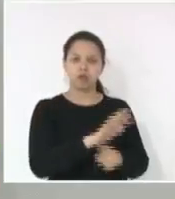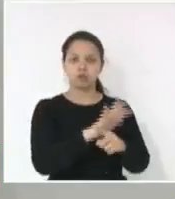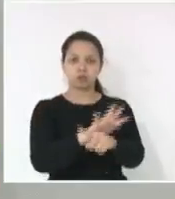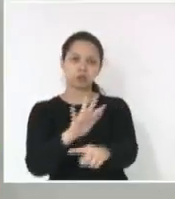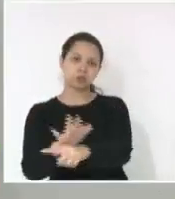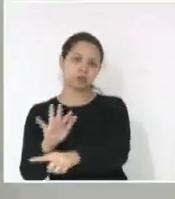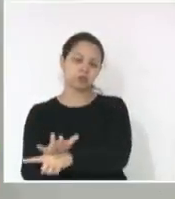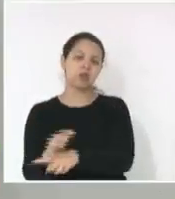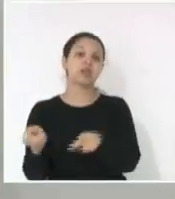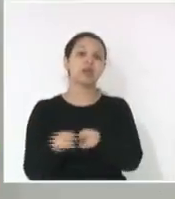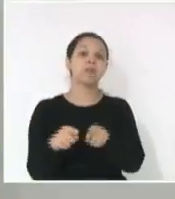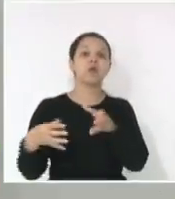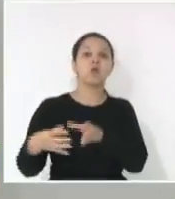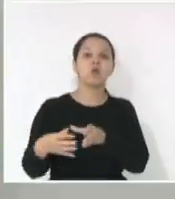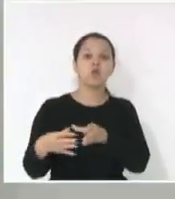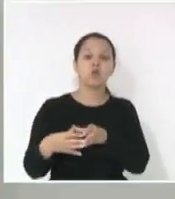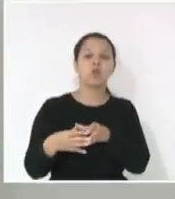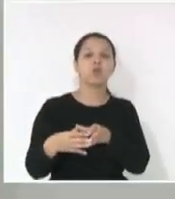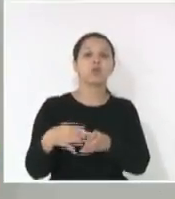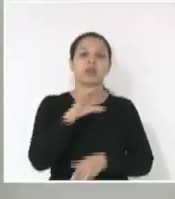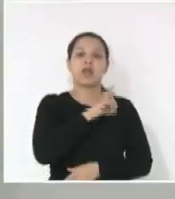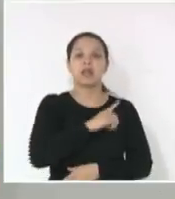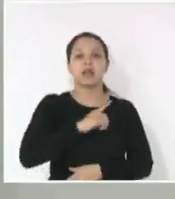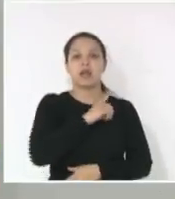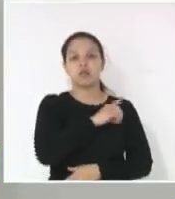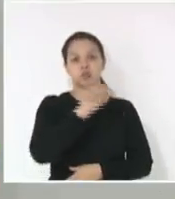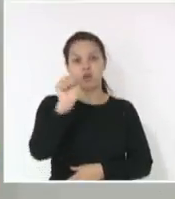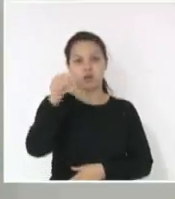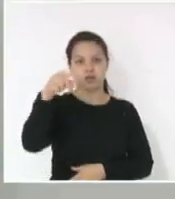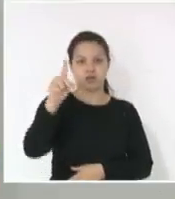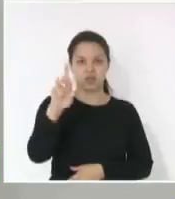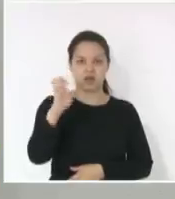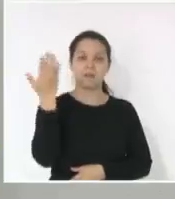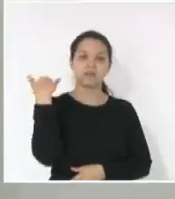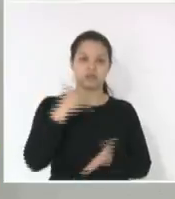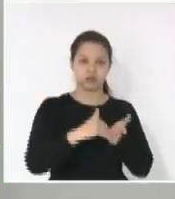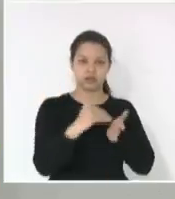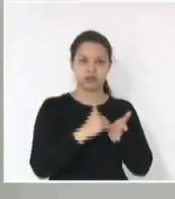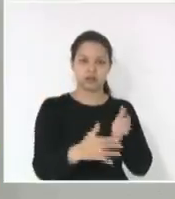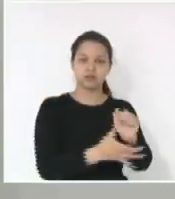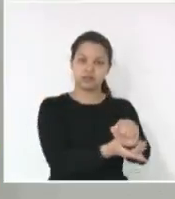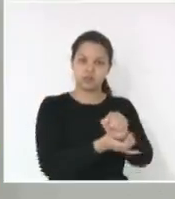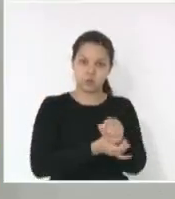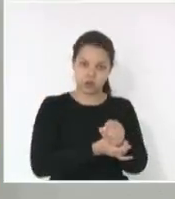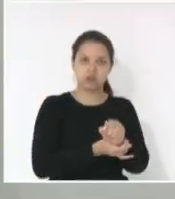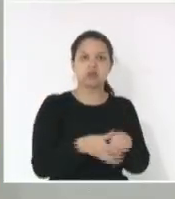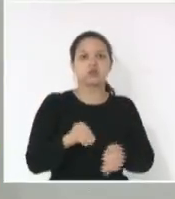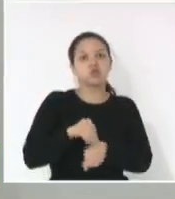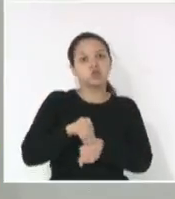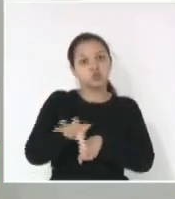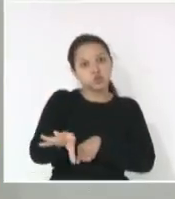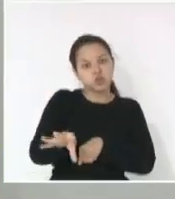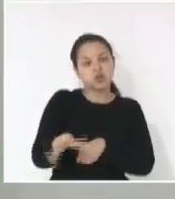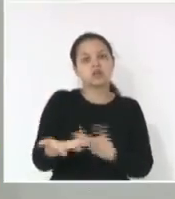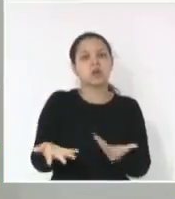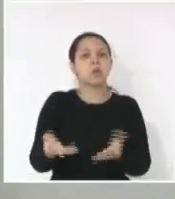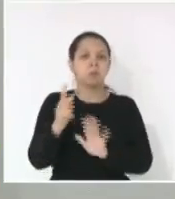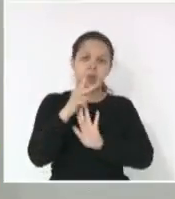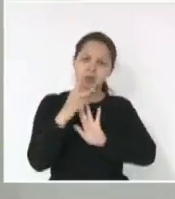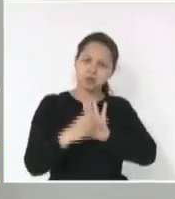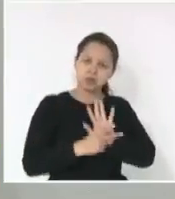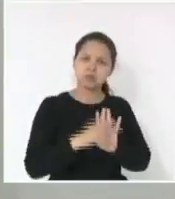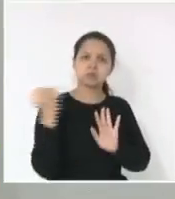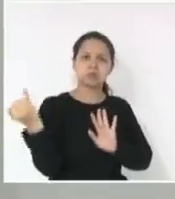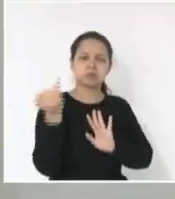equipe o delegado André, que foi secretário de Segurança, fez essa sugestão. É um projeto